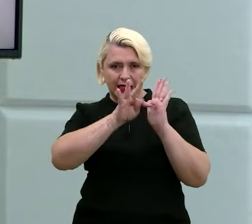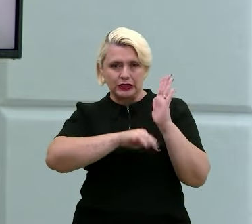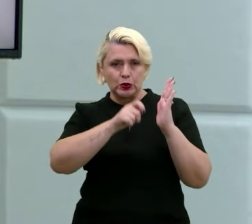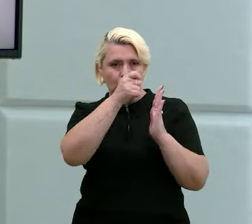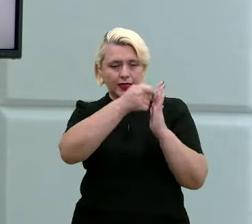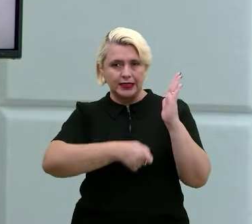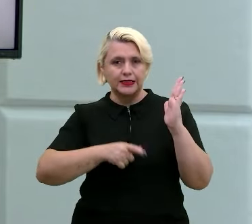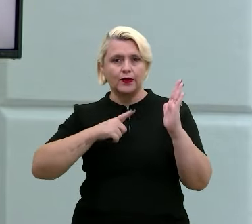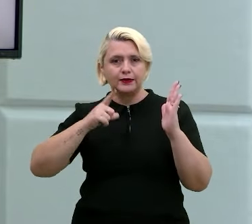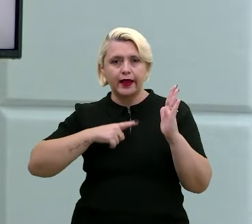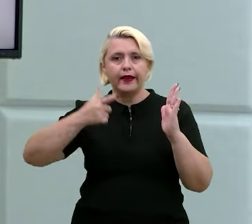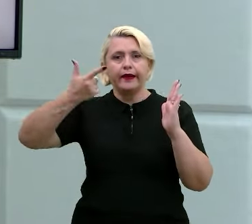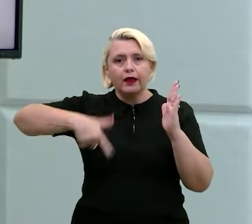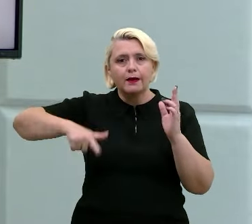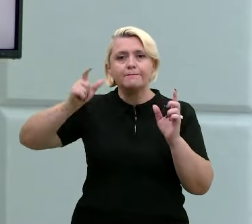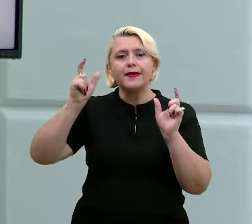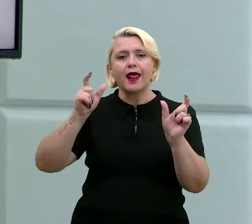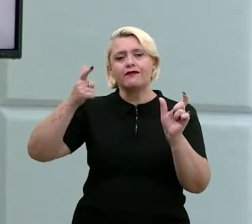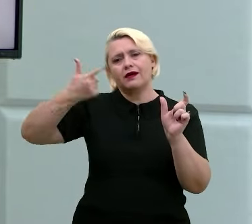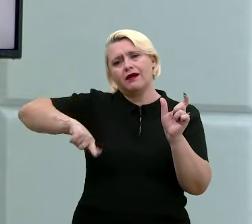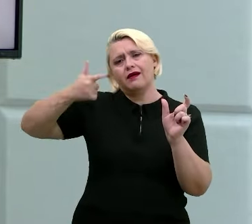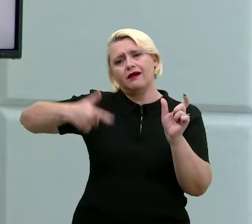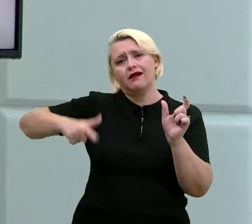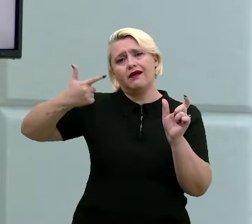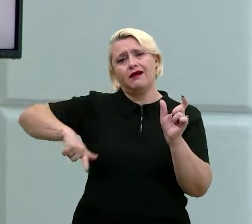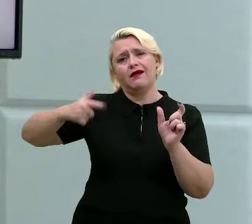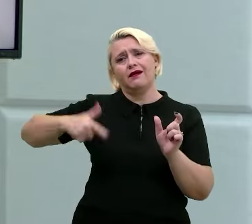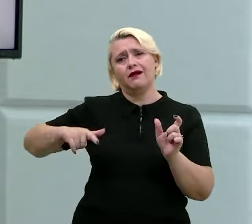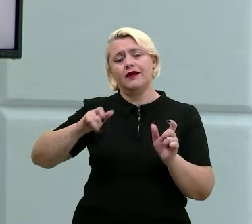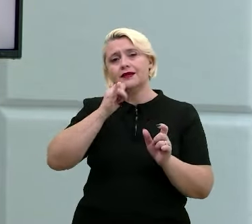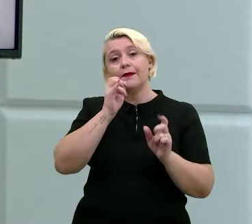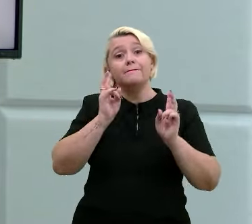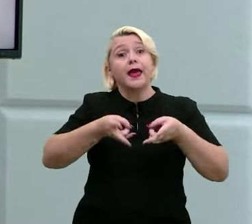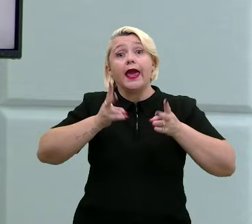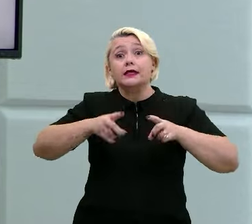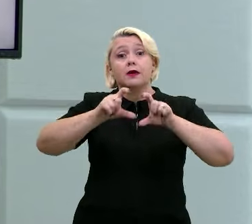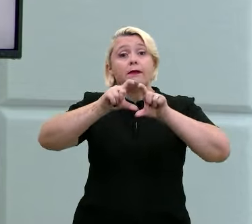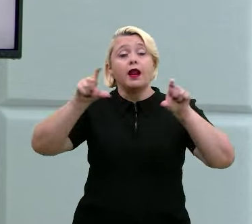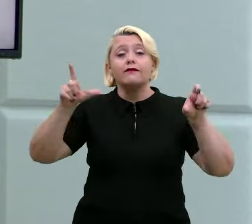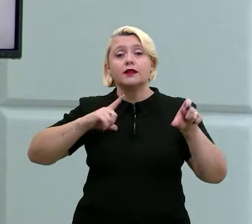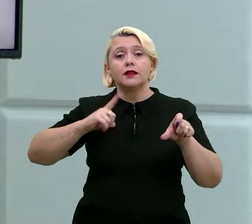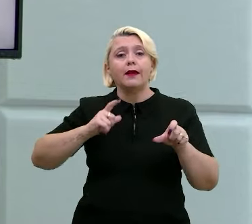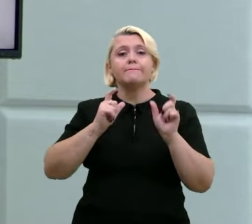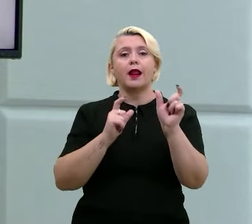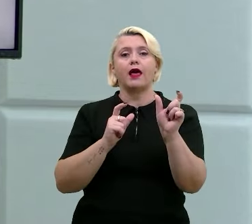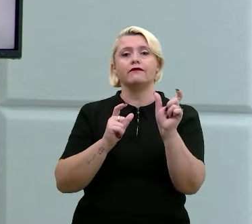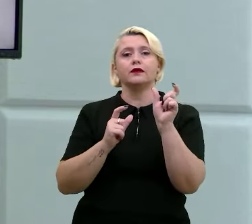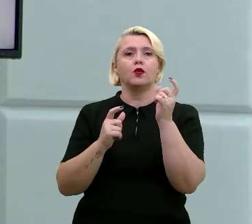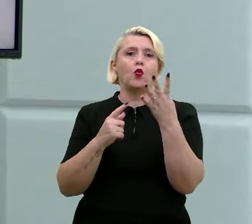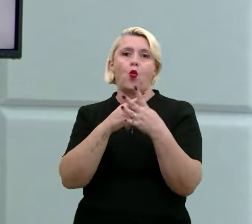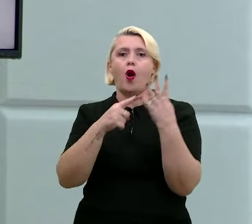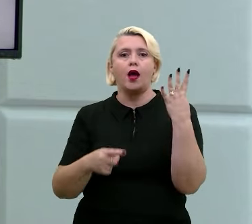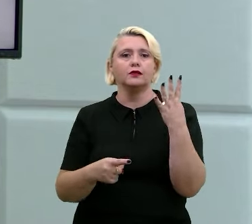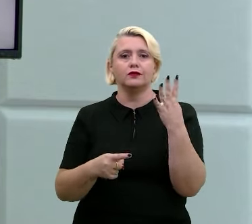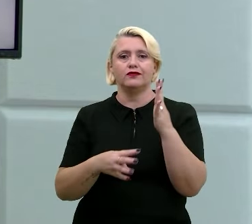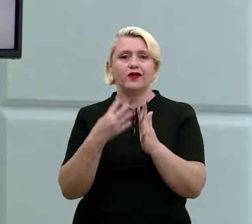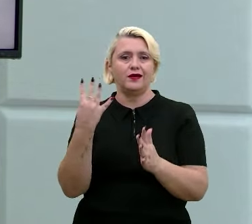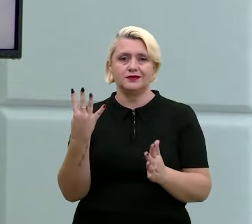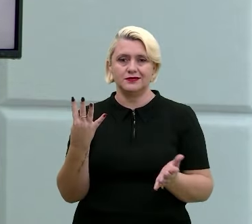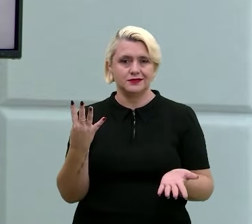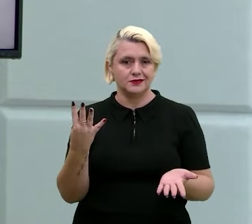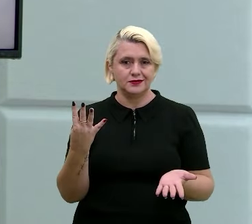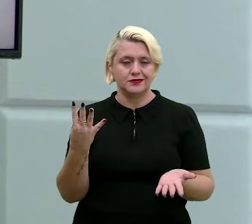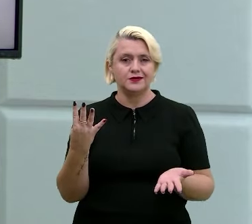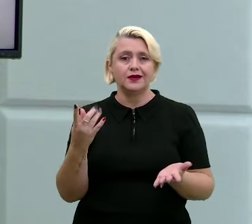que têm uma repetição muito próxima. Às vezes, no mesmo parágrafo, a palavra é repetida 4 vezes. E são